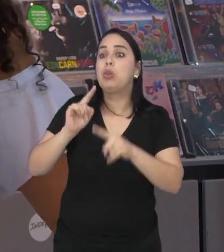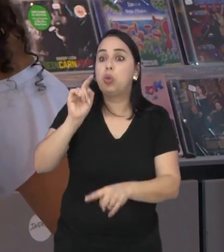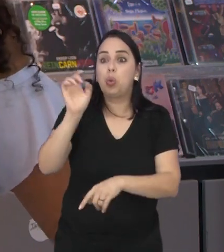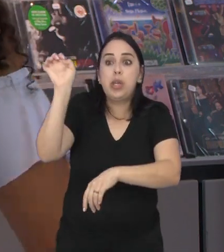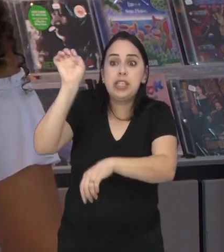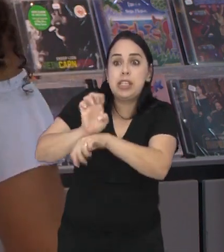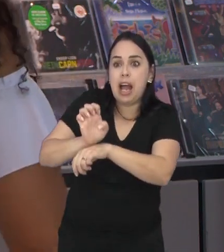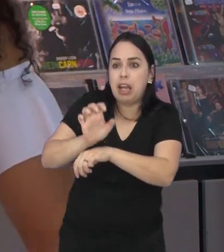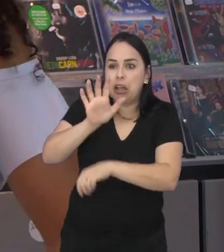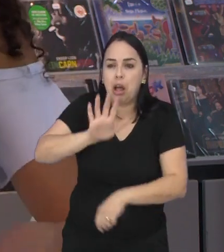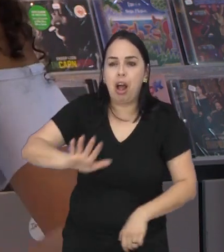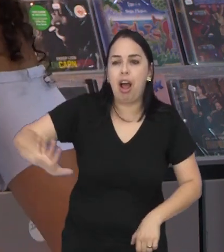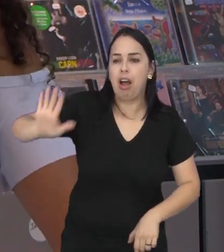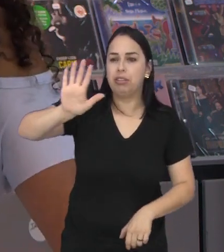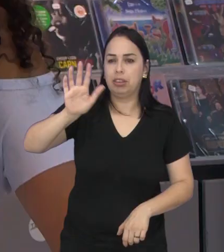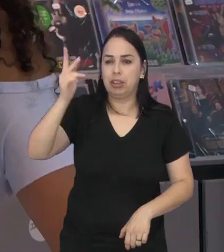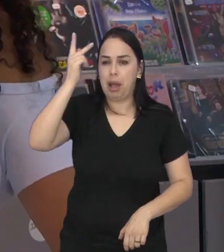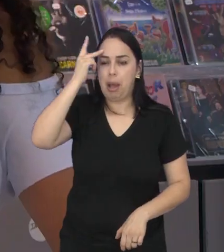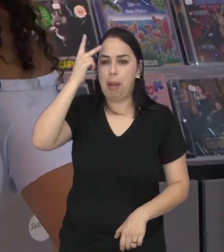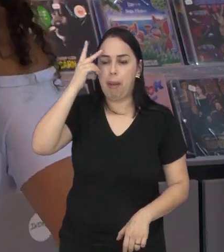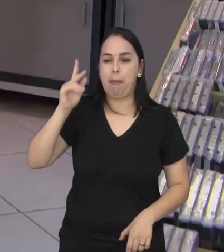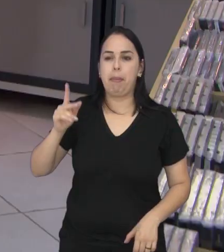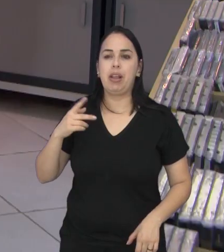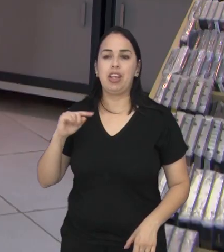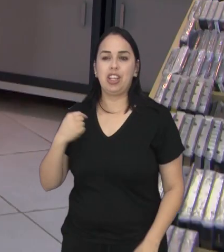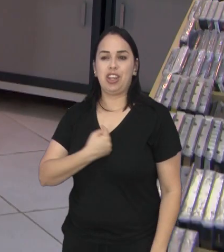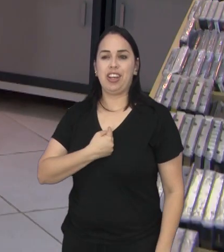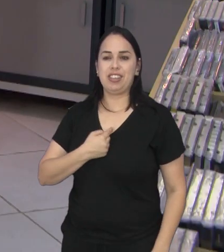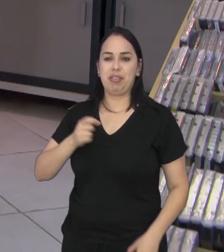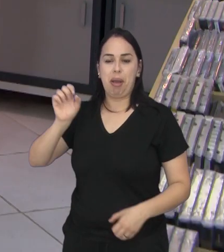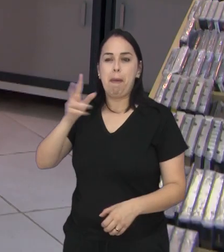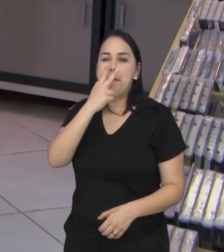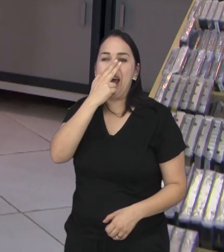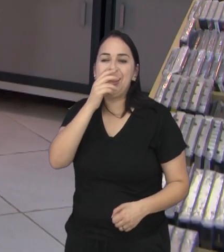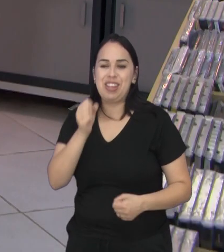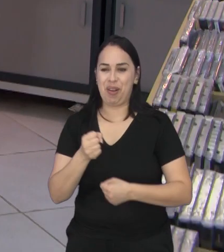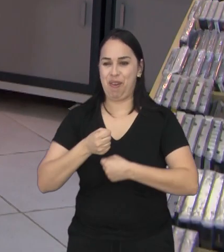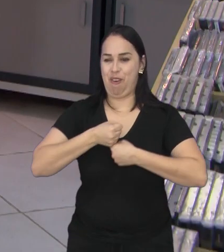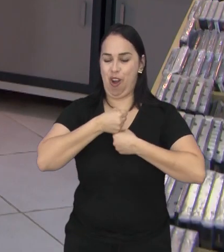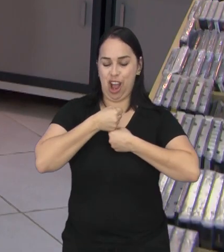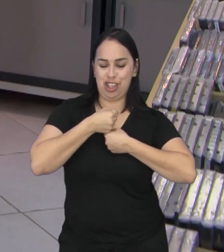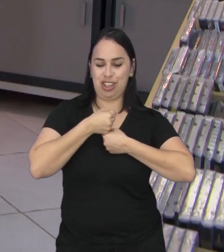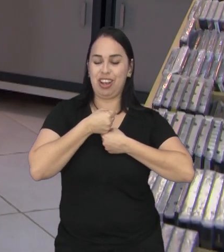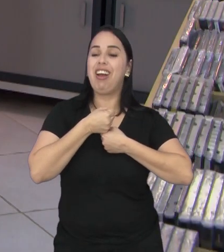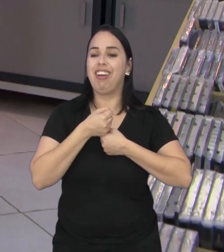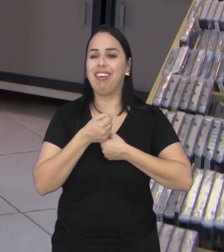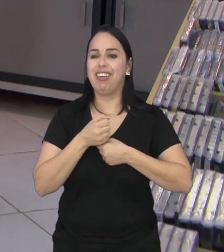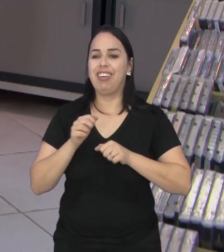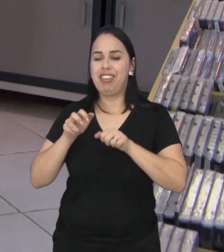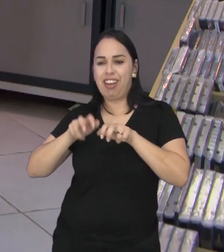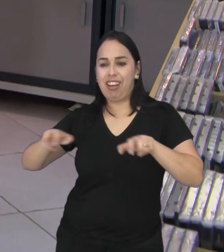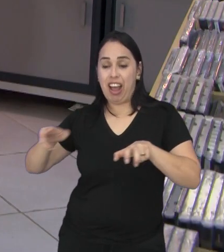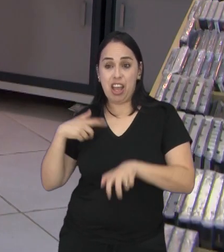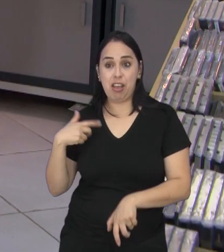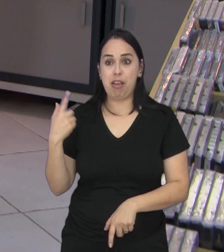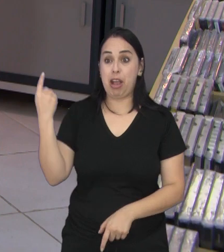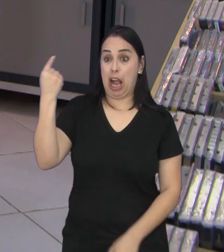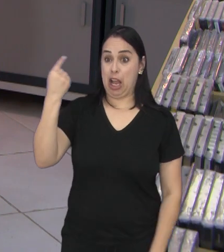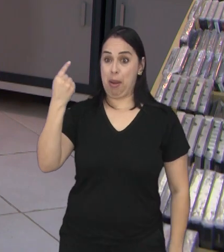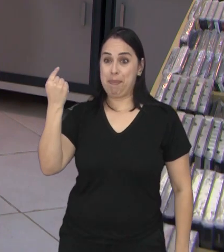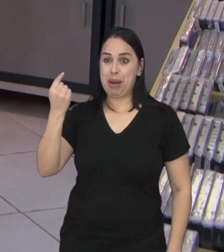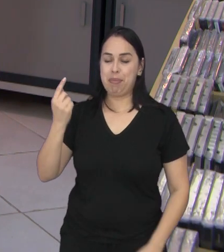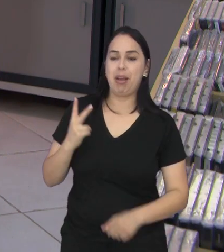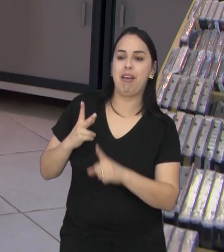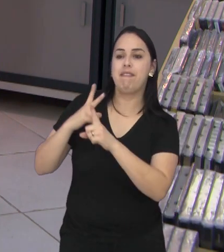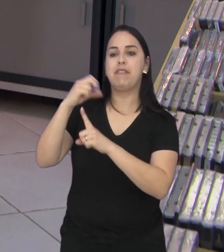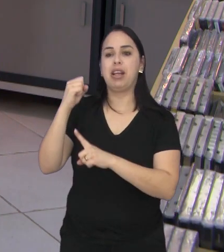assim, sabe? E foi aquela fita meio Oscar, que a gente foi lá pra Galeria Olido, em São Paulo, aí lá na hora eles abriram lá e a gente ganhou